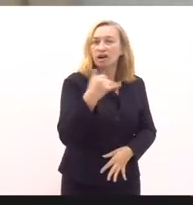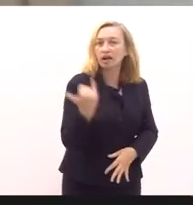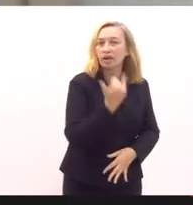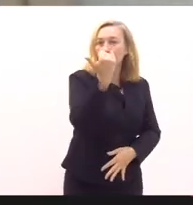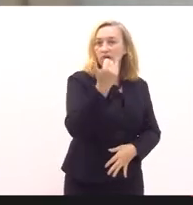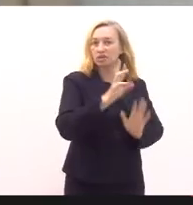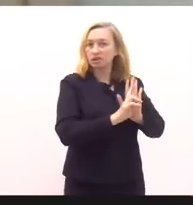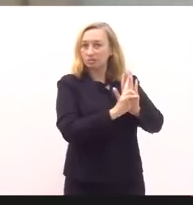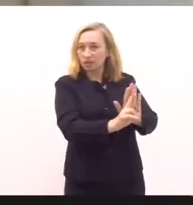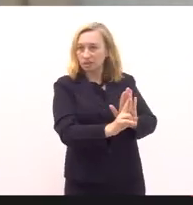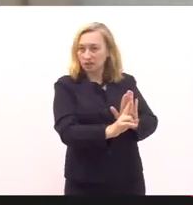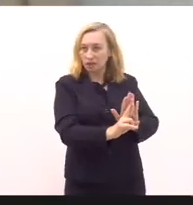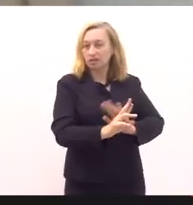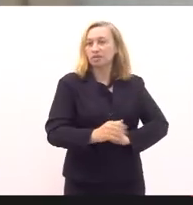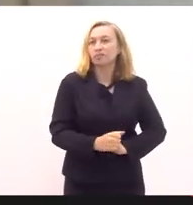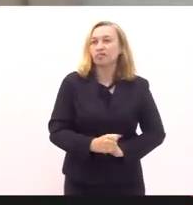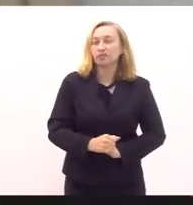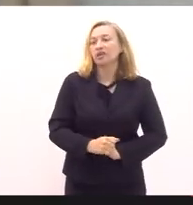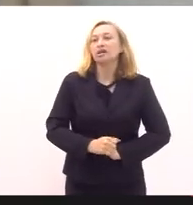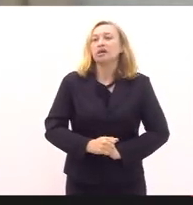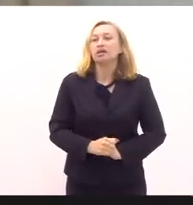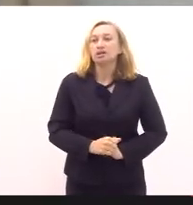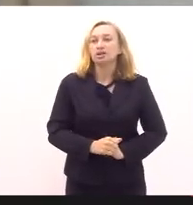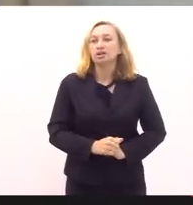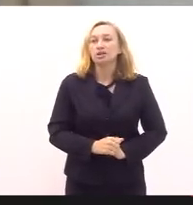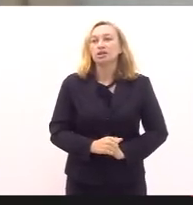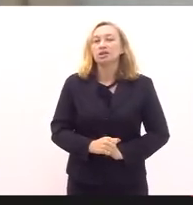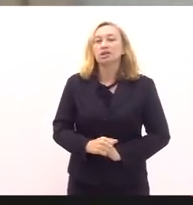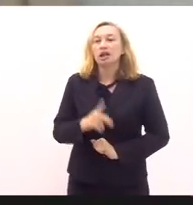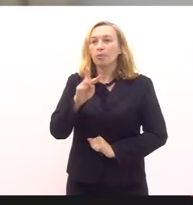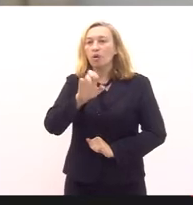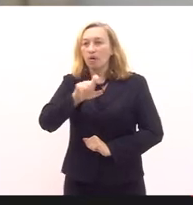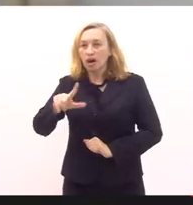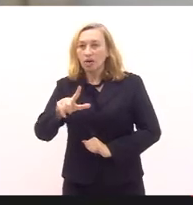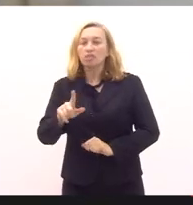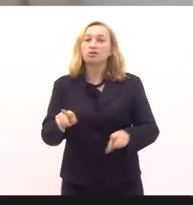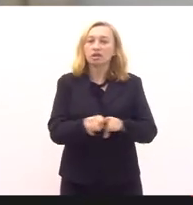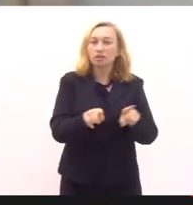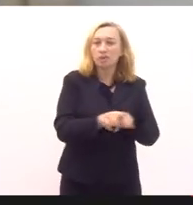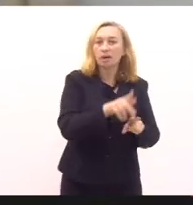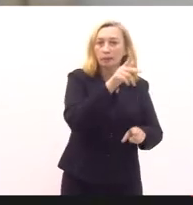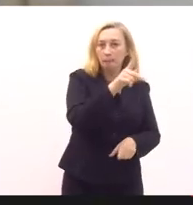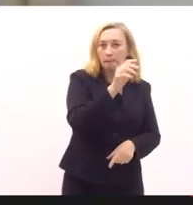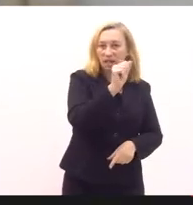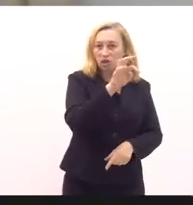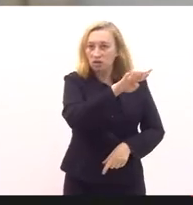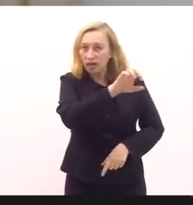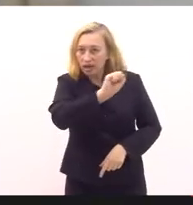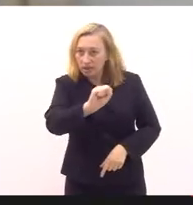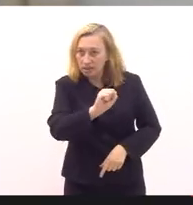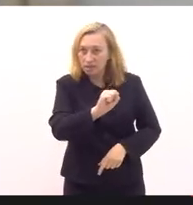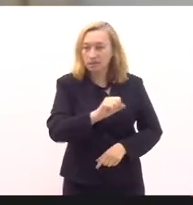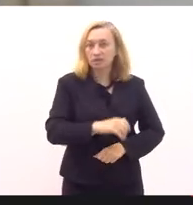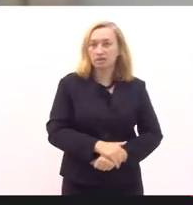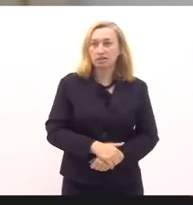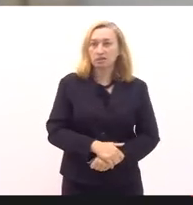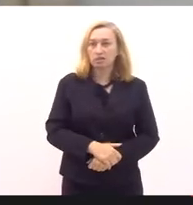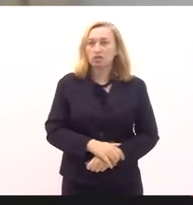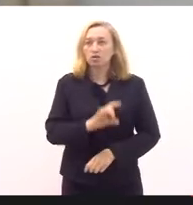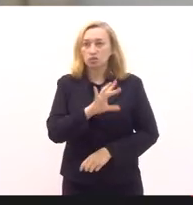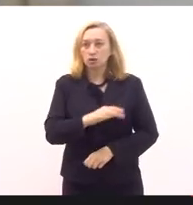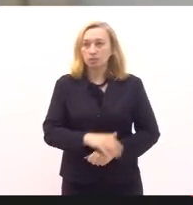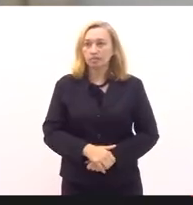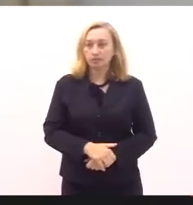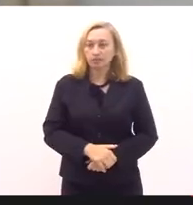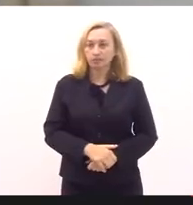da representatividade das entidades, tanto laborais quanto patronais. Seria somente